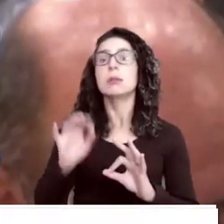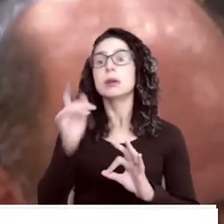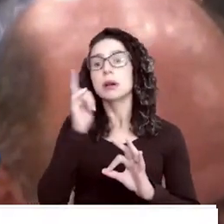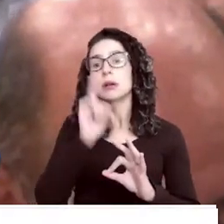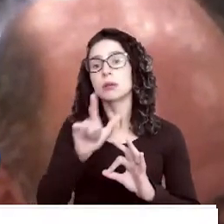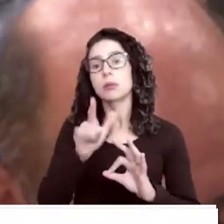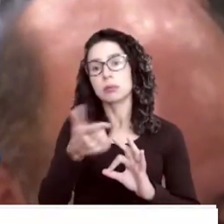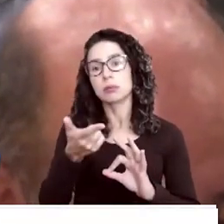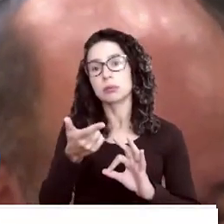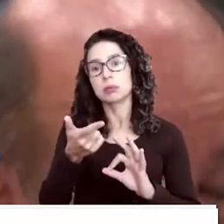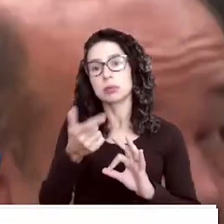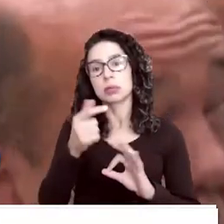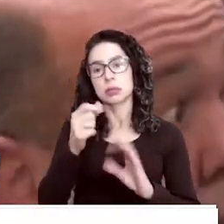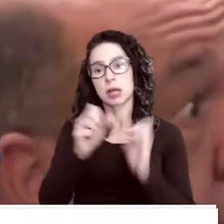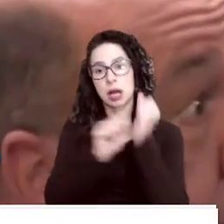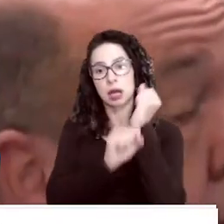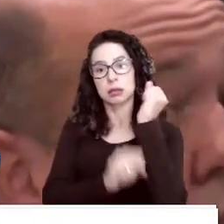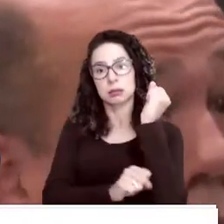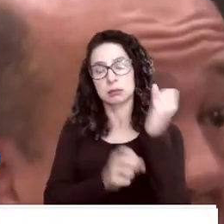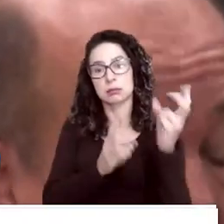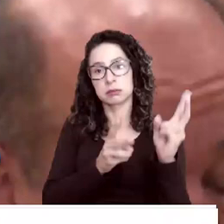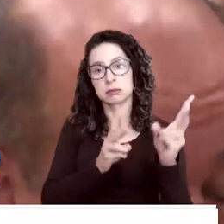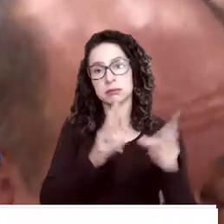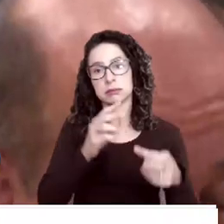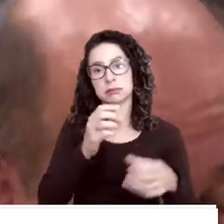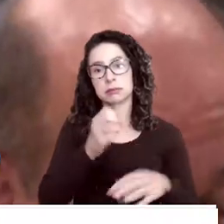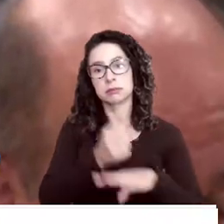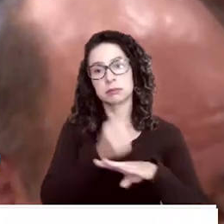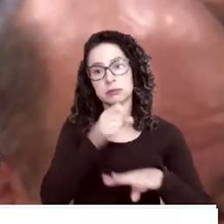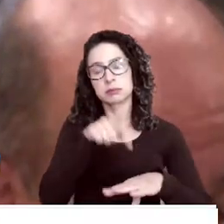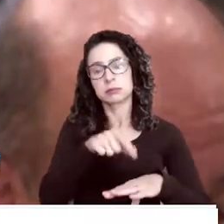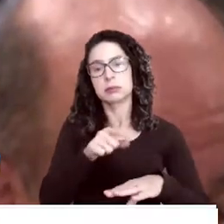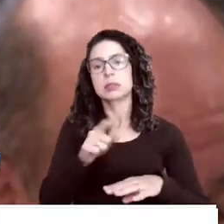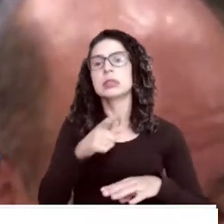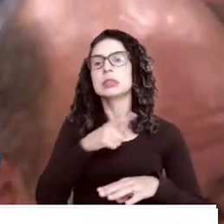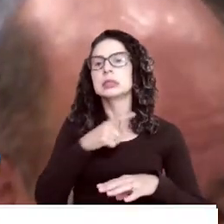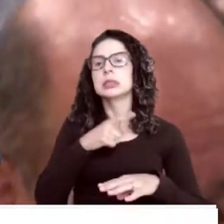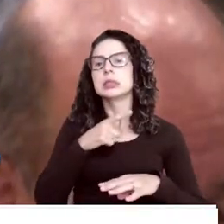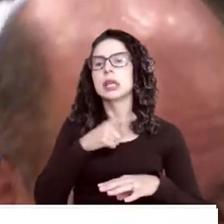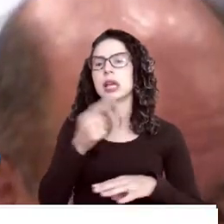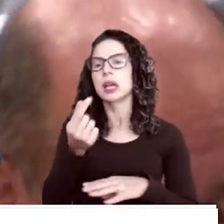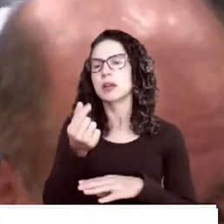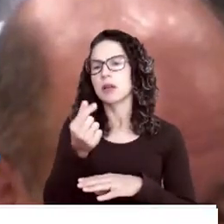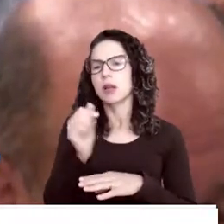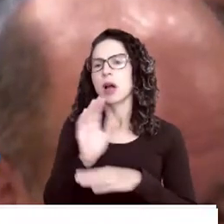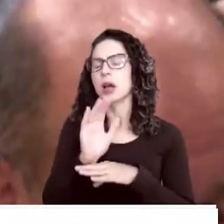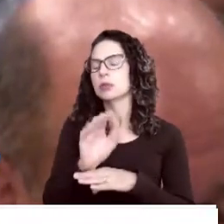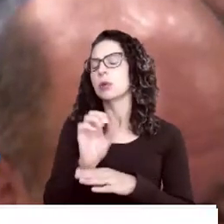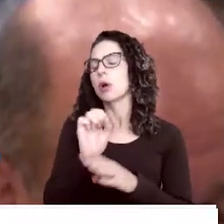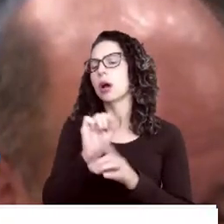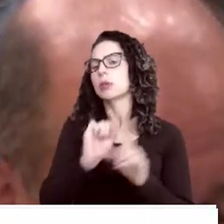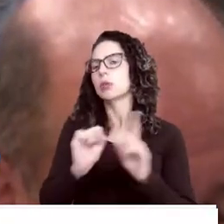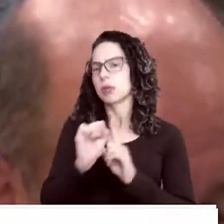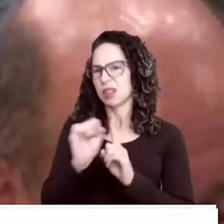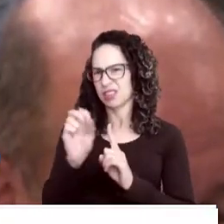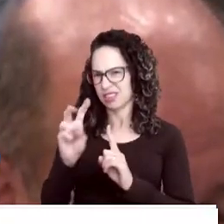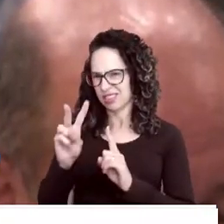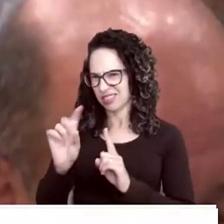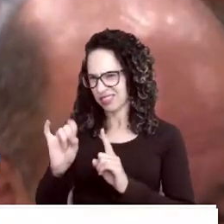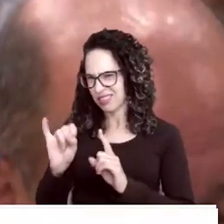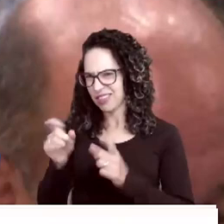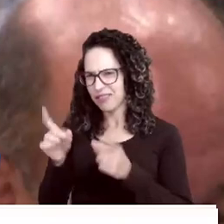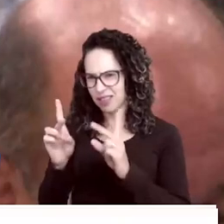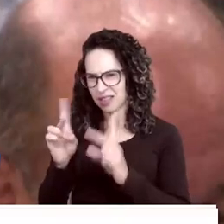com a Sabesp, né, na nossa cidade de Franca. Nós temos aí a tarifa social, será que se privatizar vai ter?